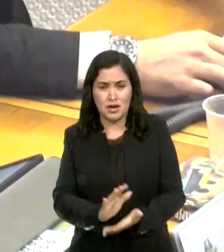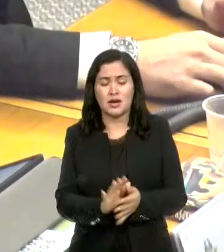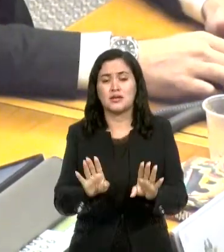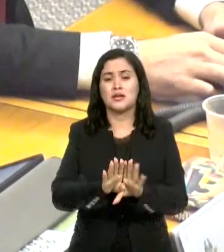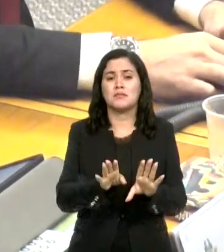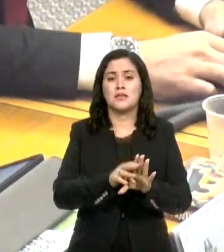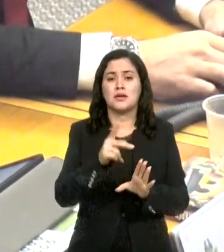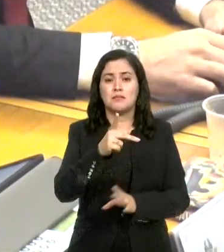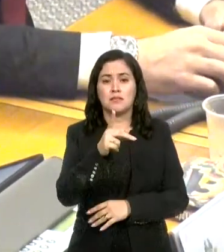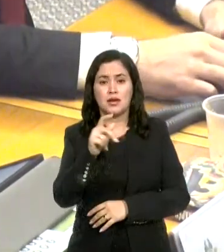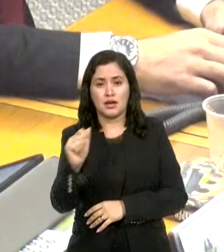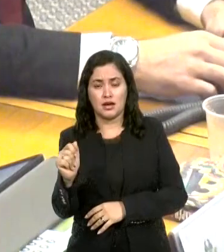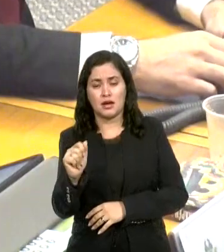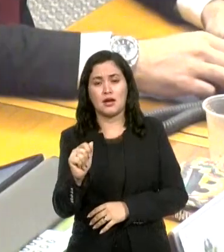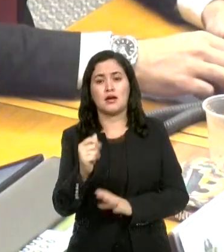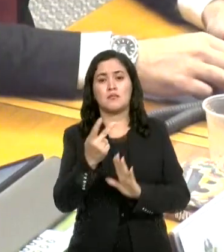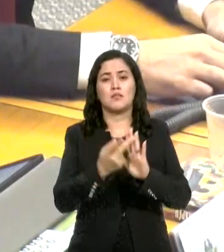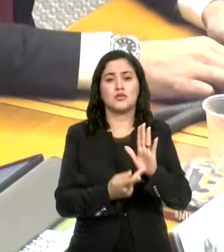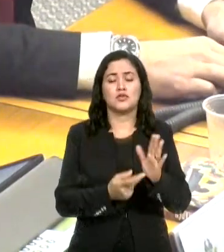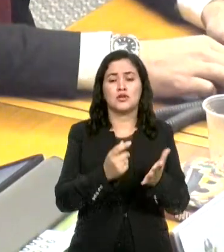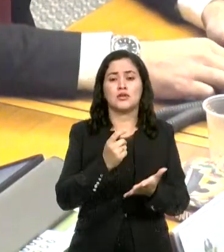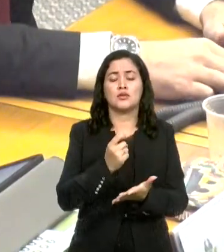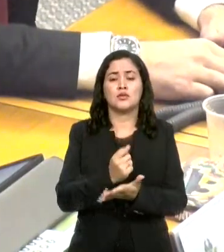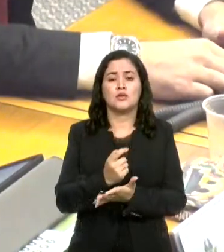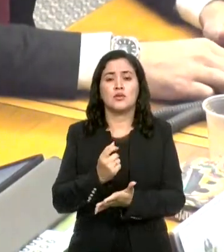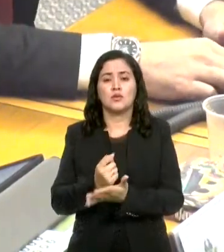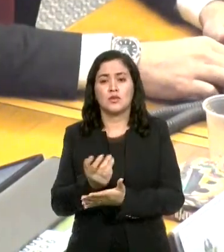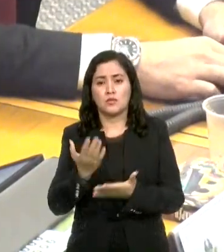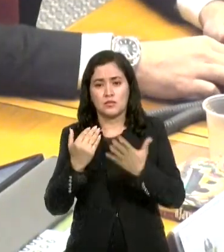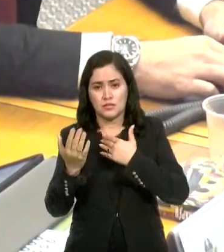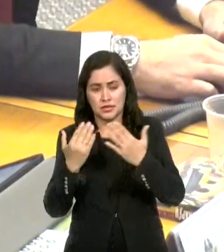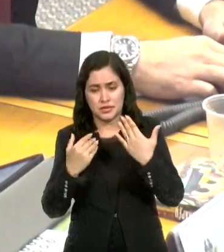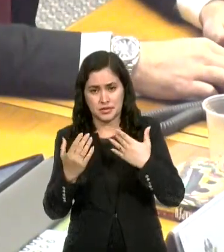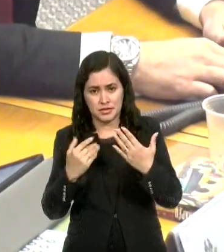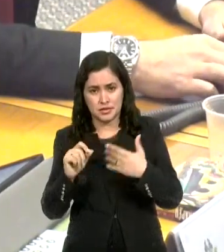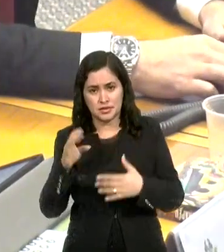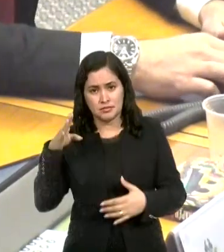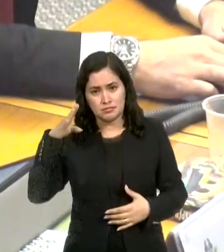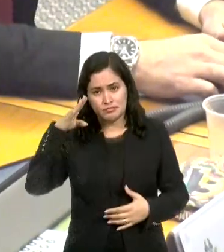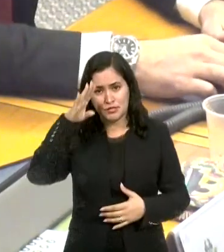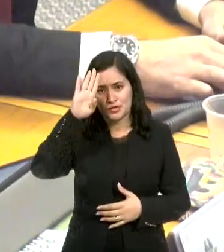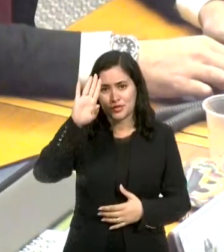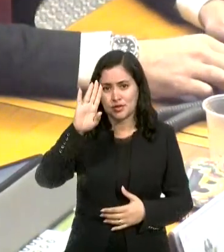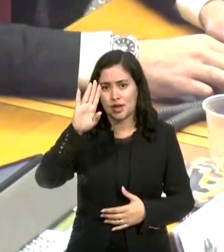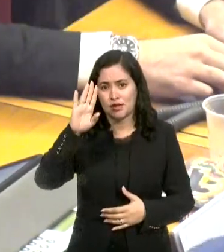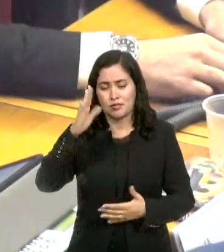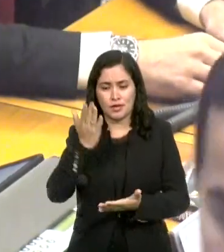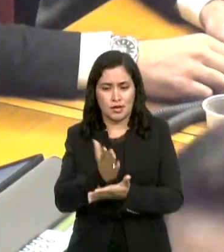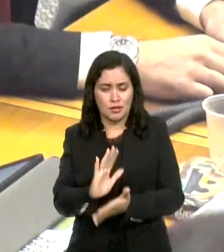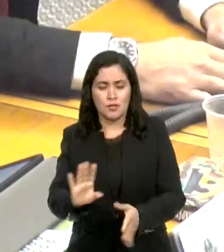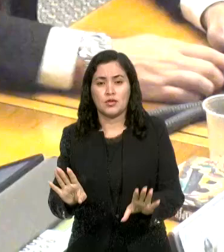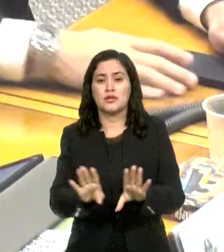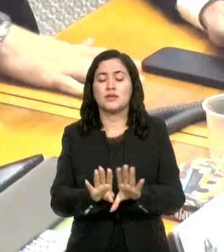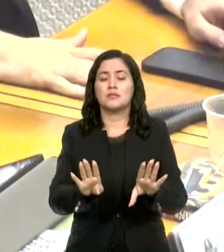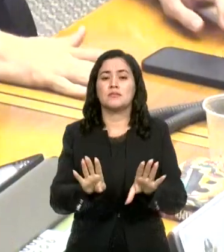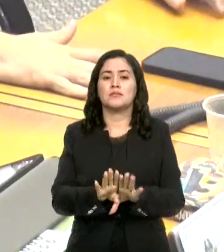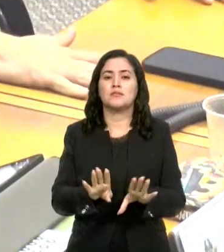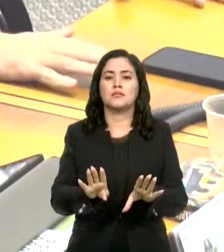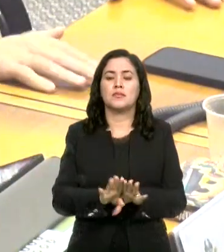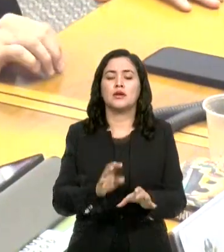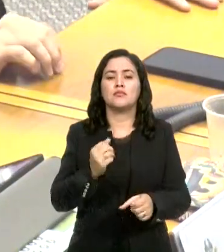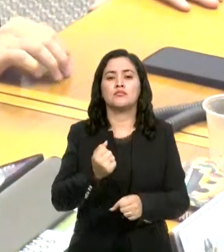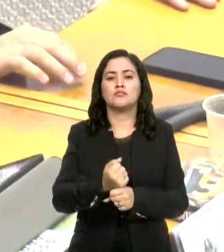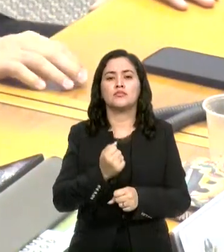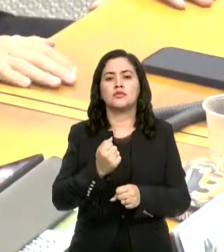pelo governo Bolsonaro, o Minha Casa Minha Vida retomando as obras, gerando emprego, renda e moradia para o povo brasileiro.